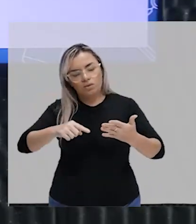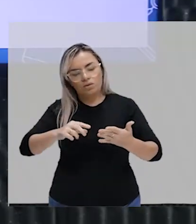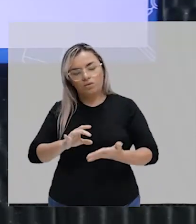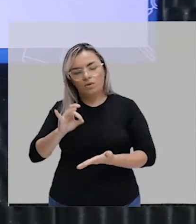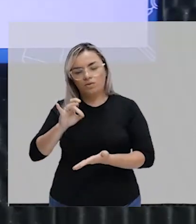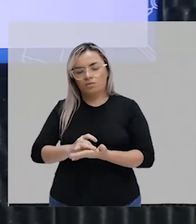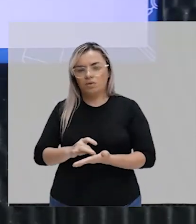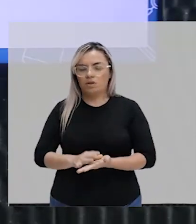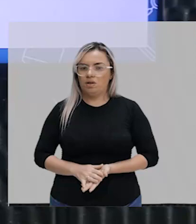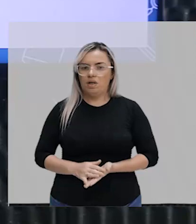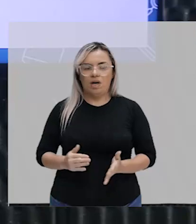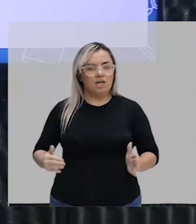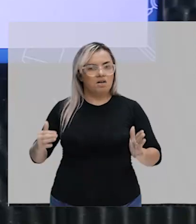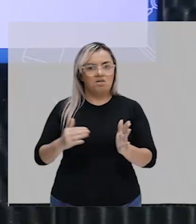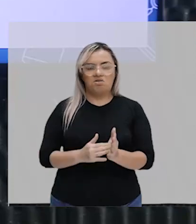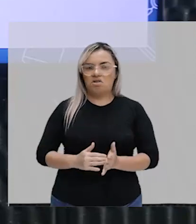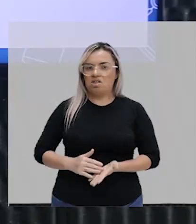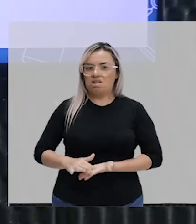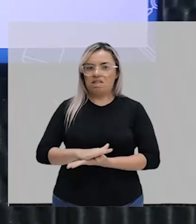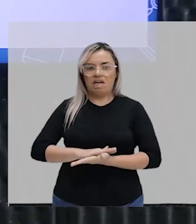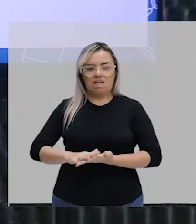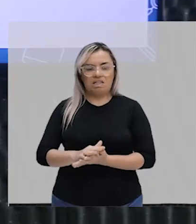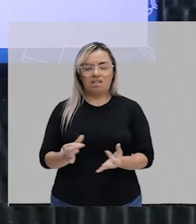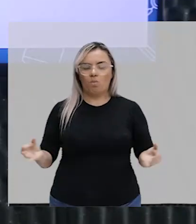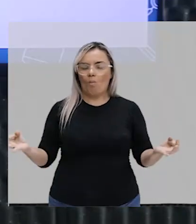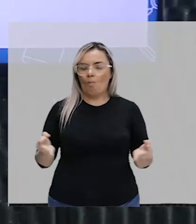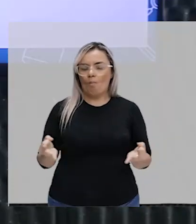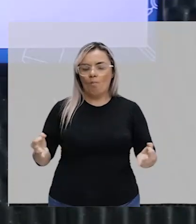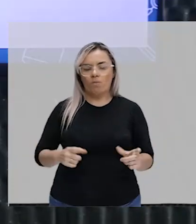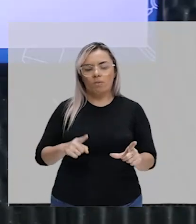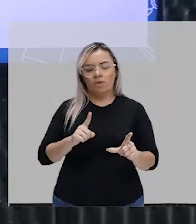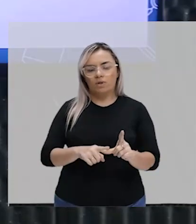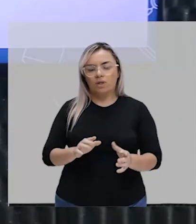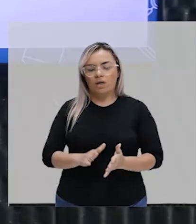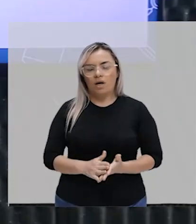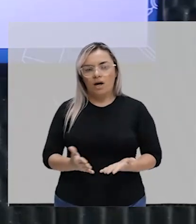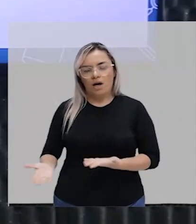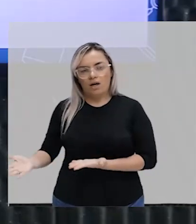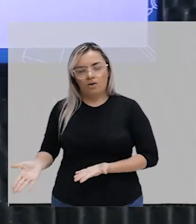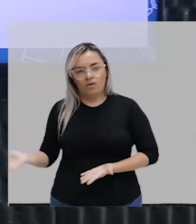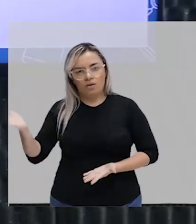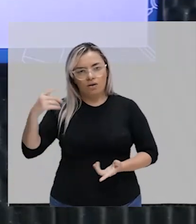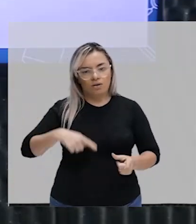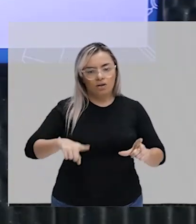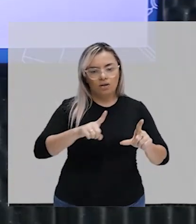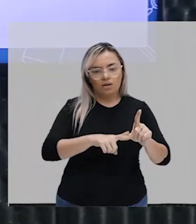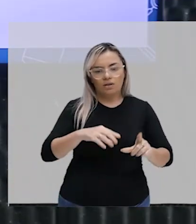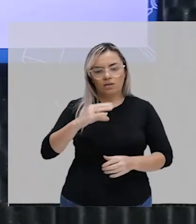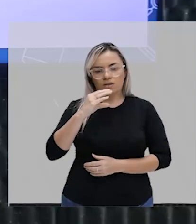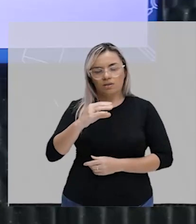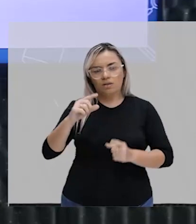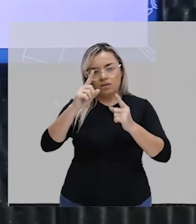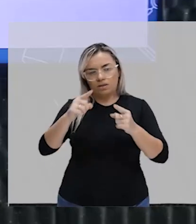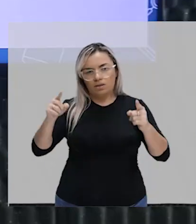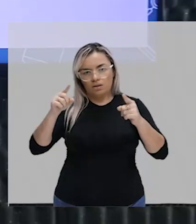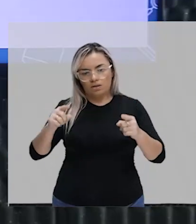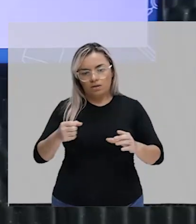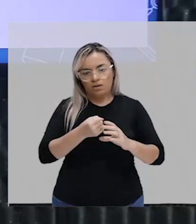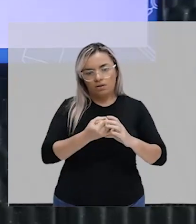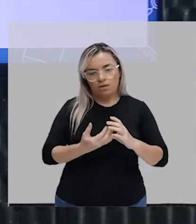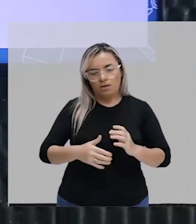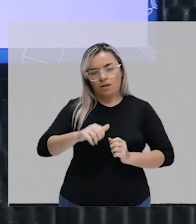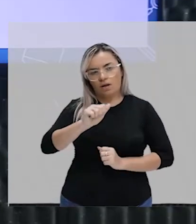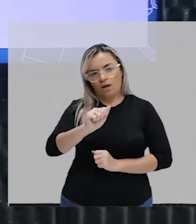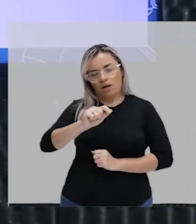nenhuma delas, certinho? Letra C. O conjunto formado pelos elementos A